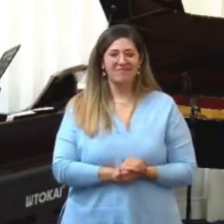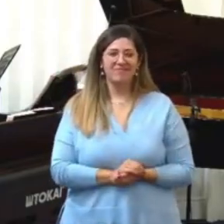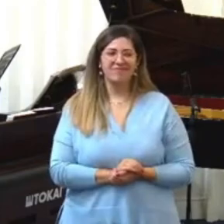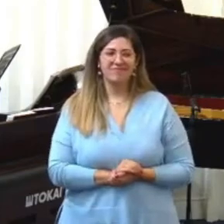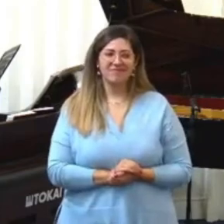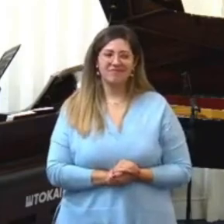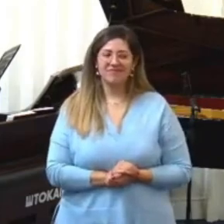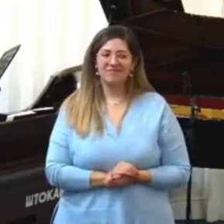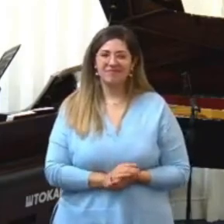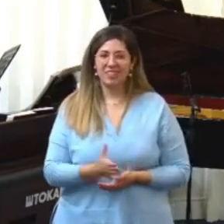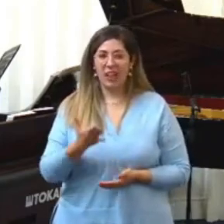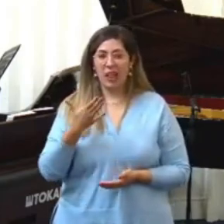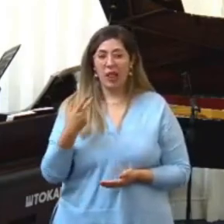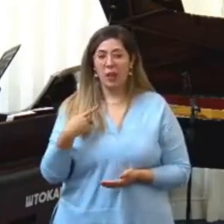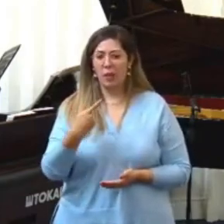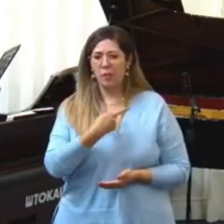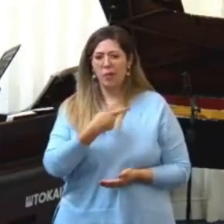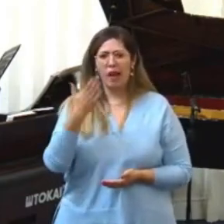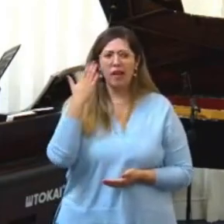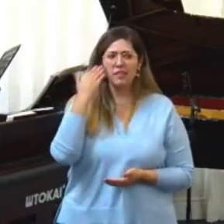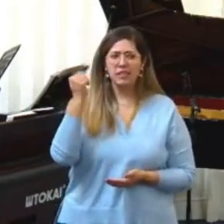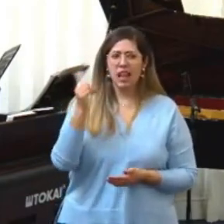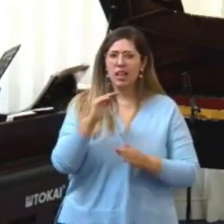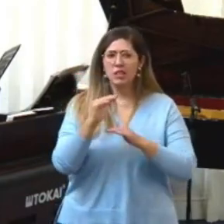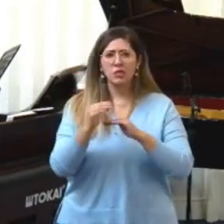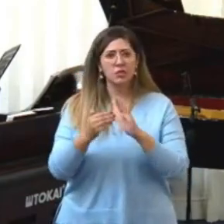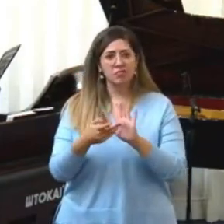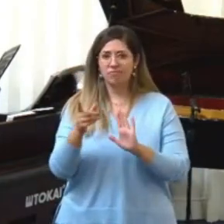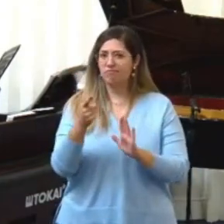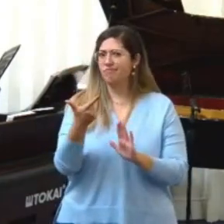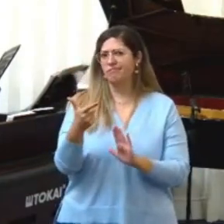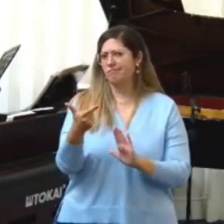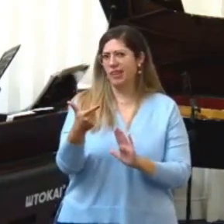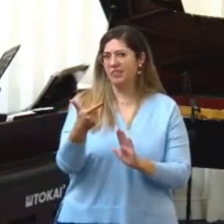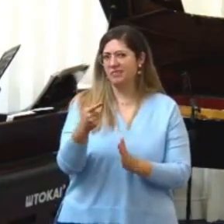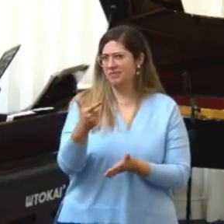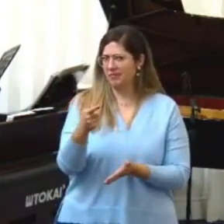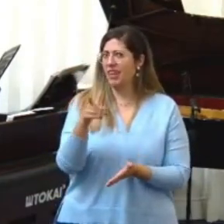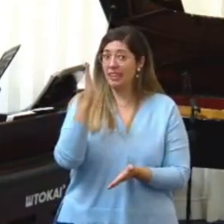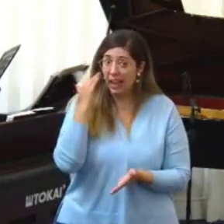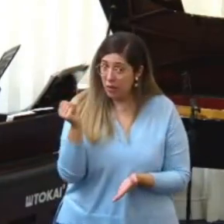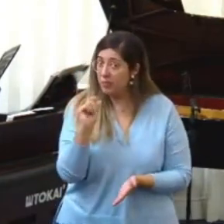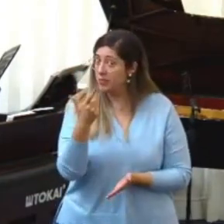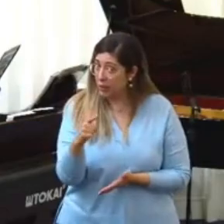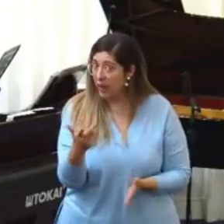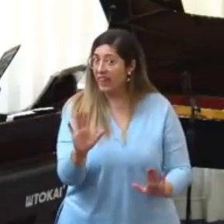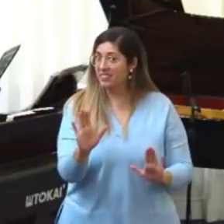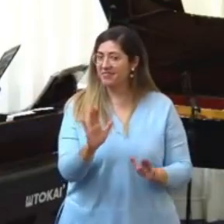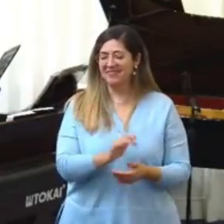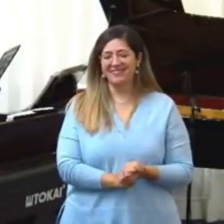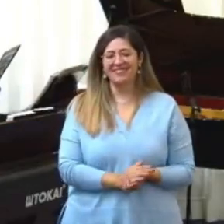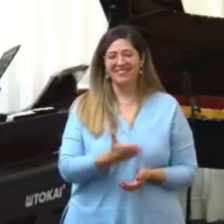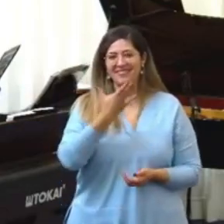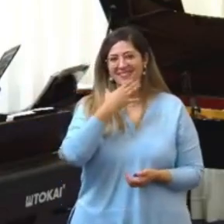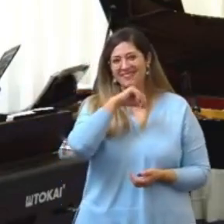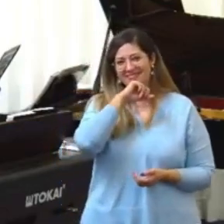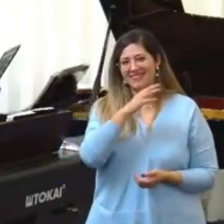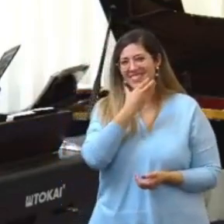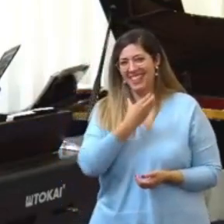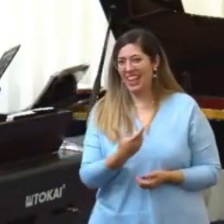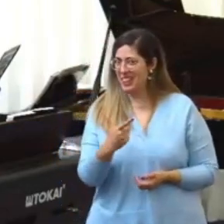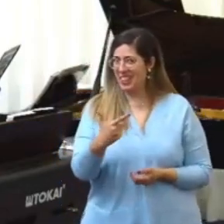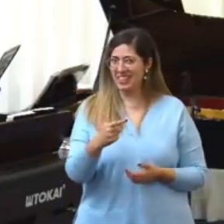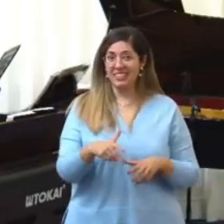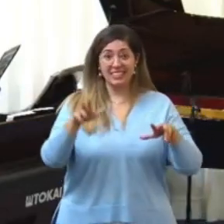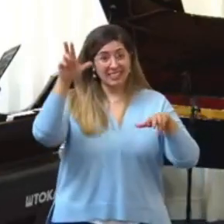o pastor gostaria muito que você, criança, sempre soubesse disso. Não existe, viu? O pastor quer continuar desconstruindo outra coisa.